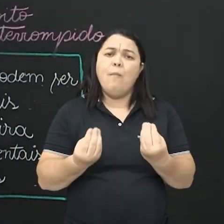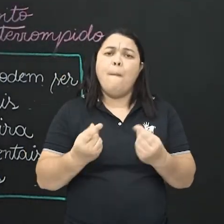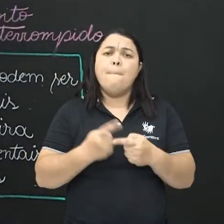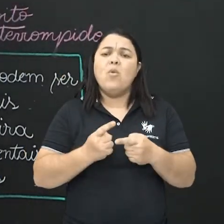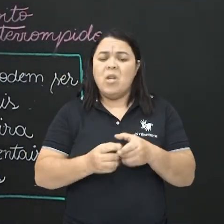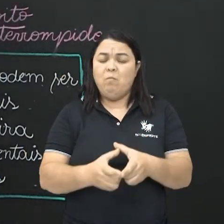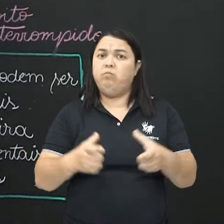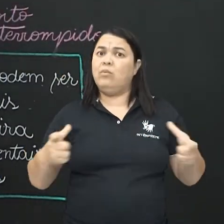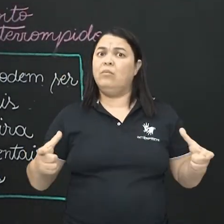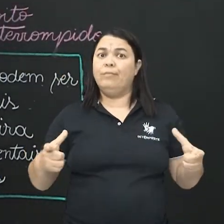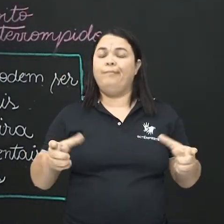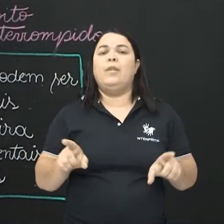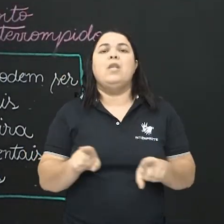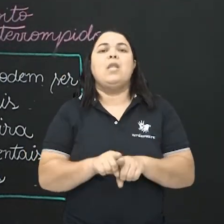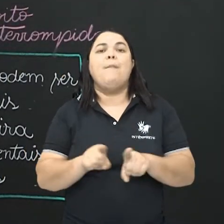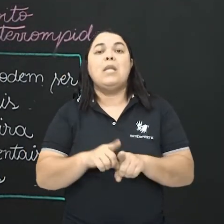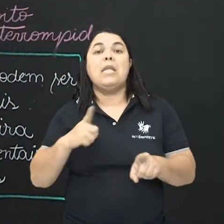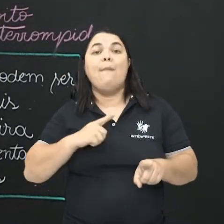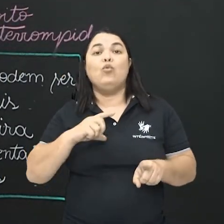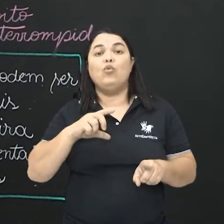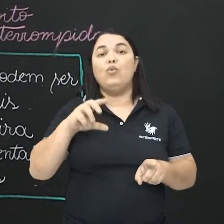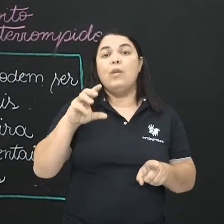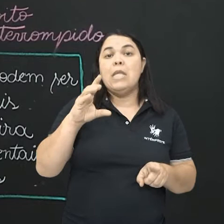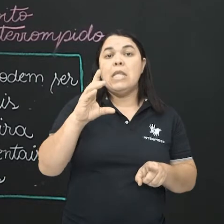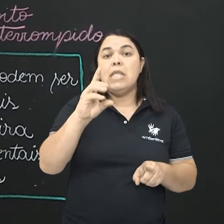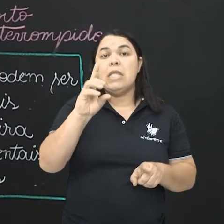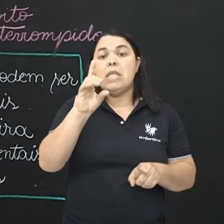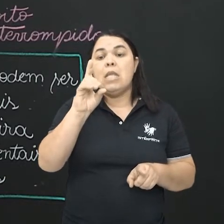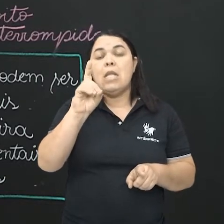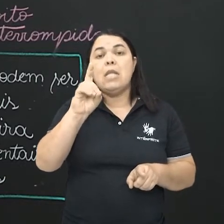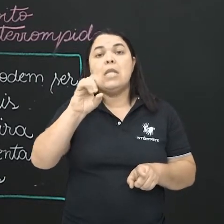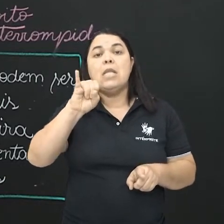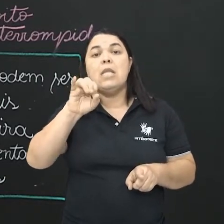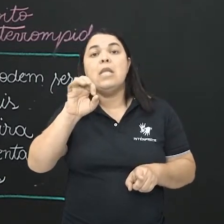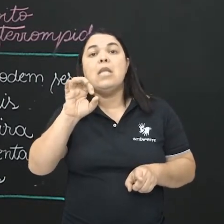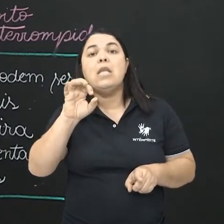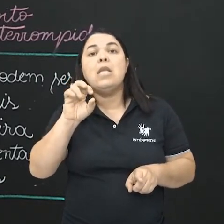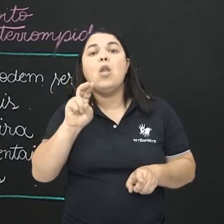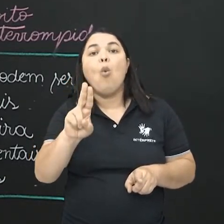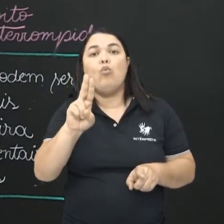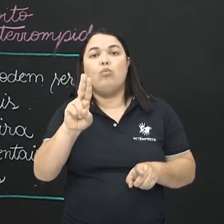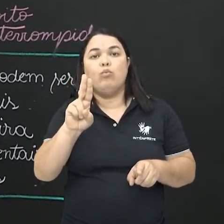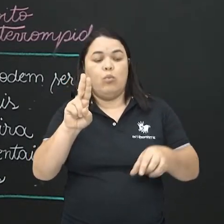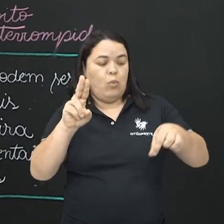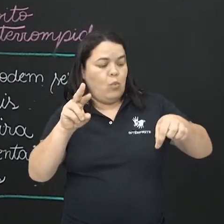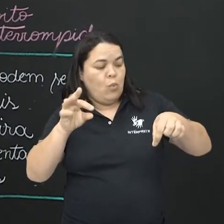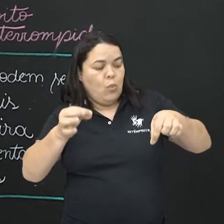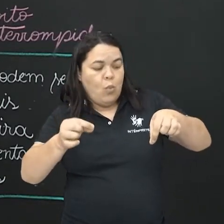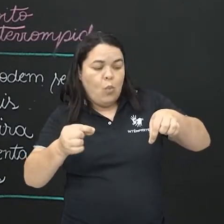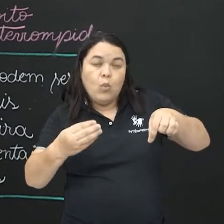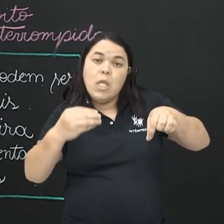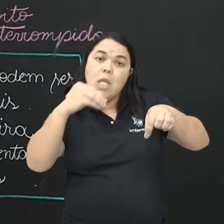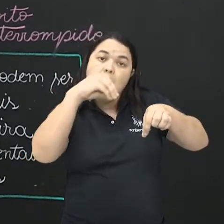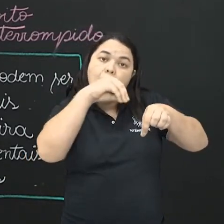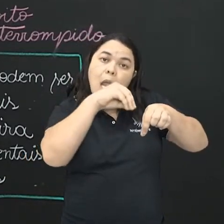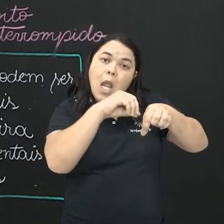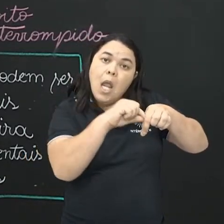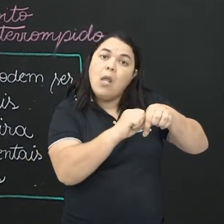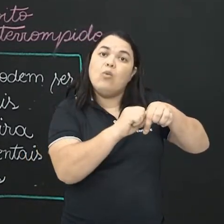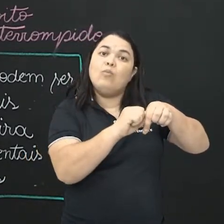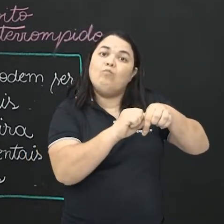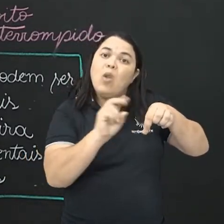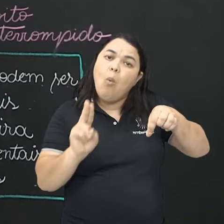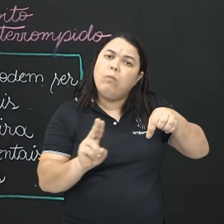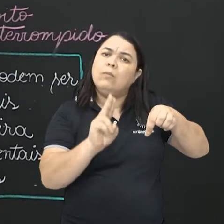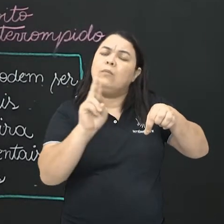um pouquinho e fala do DIU. O DIU, que existe a modalidade DIU de cobre ou o DIU hormonal também, que tem sido muito utilizado. A